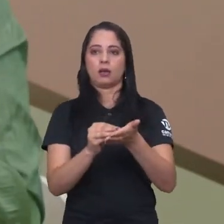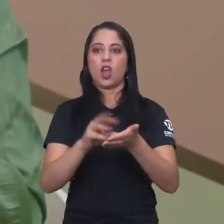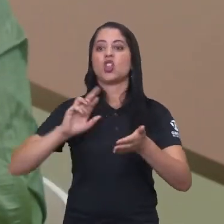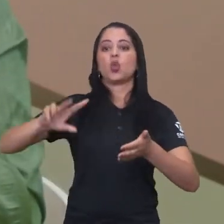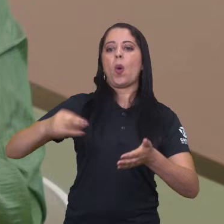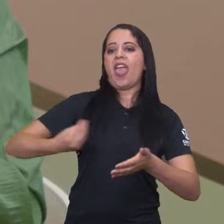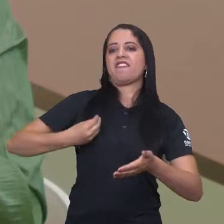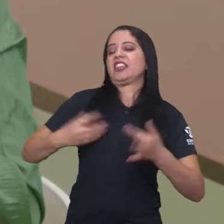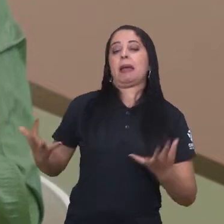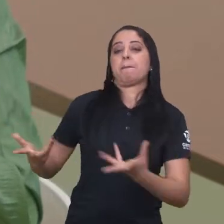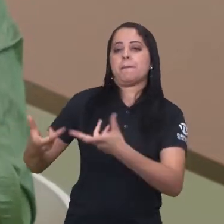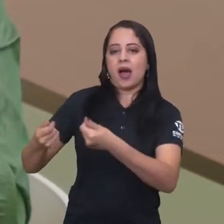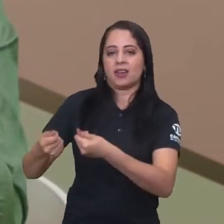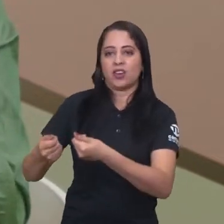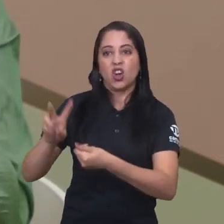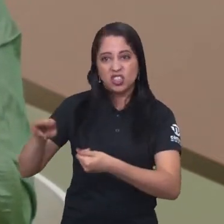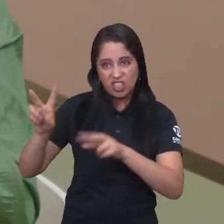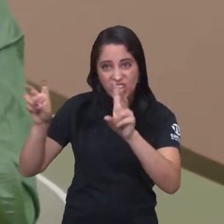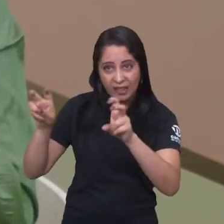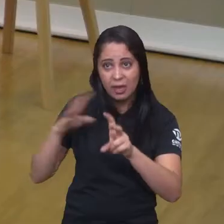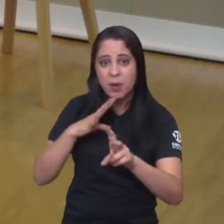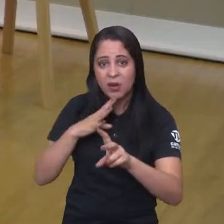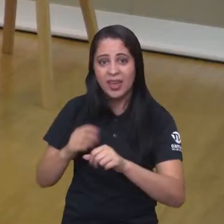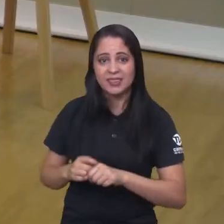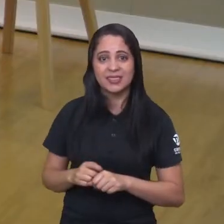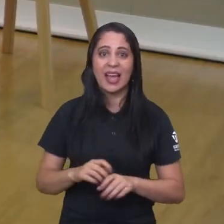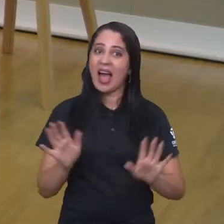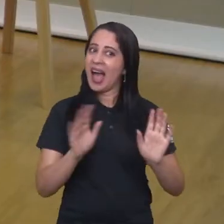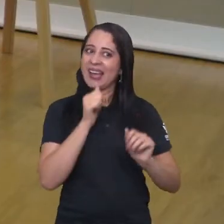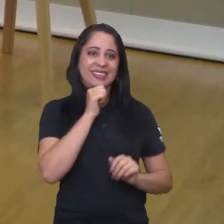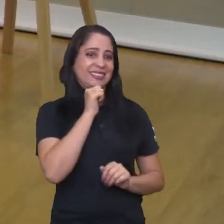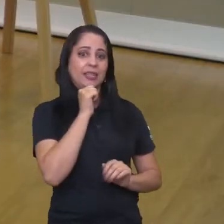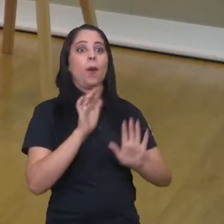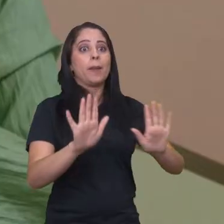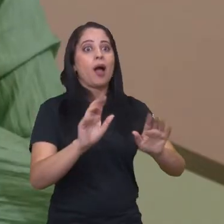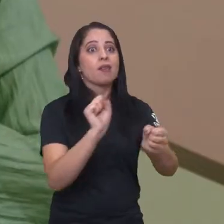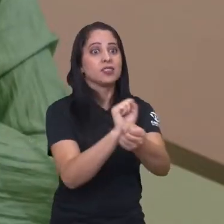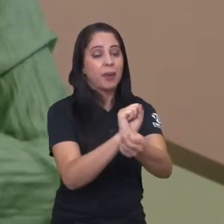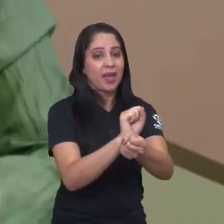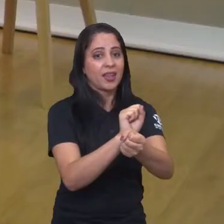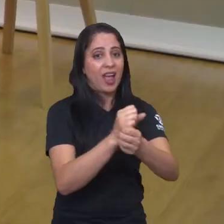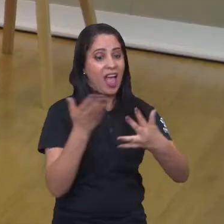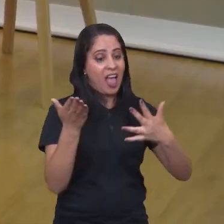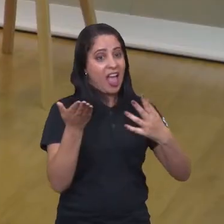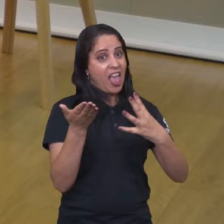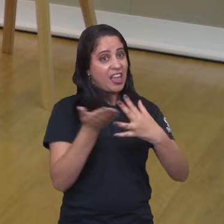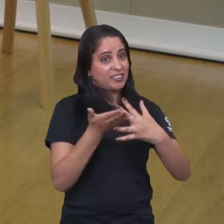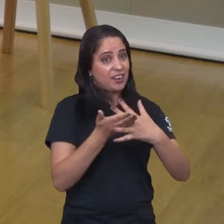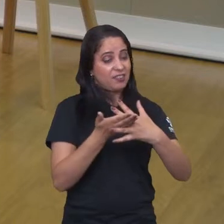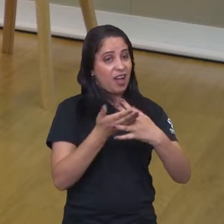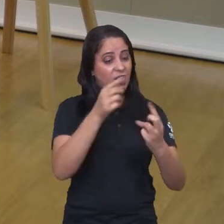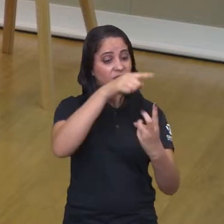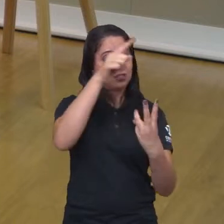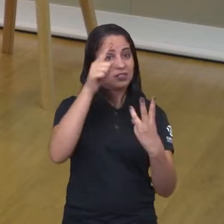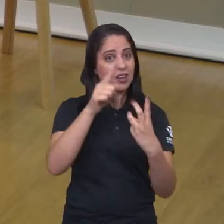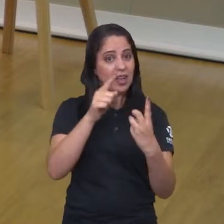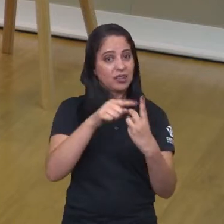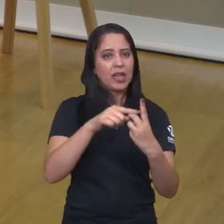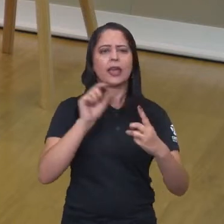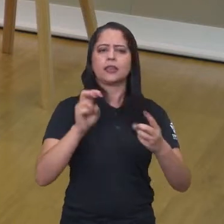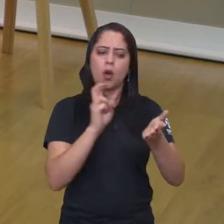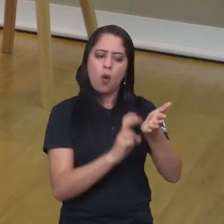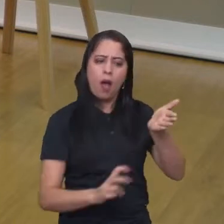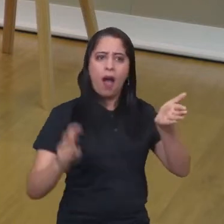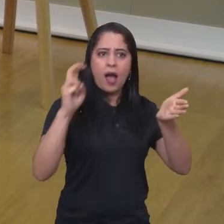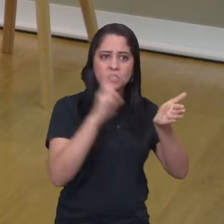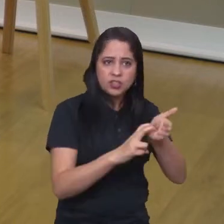extraordinária. Qual é a diferença? Já ouviu esse termo? Não, ainda não. Não? Quero descobrir. Então, mas espera aí, nós vamos para o intervalo. Então, é uma